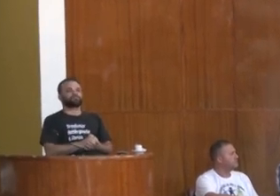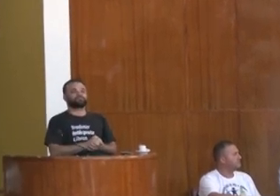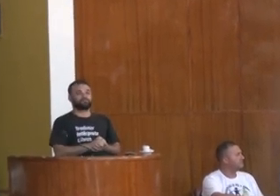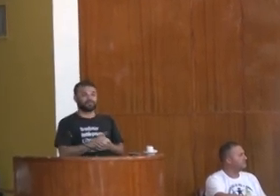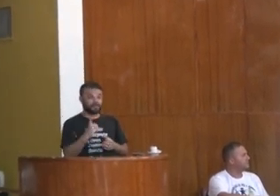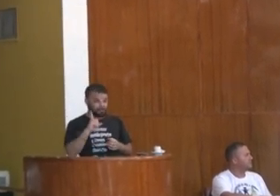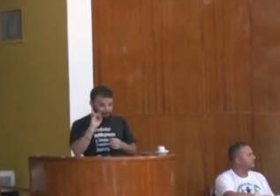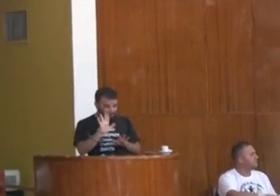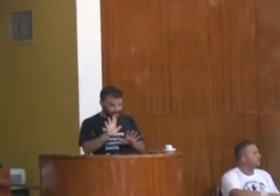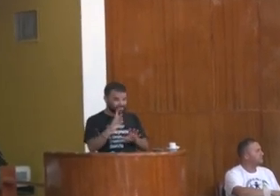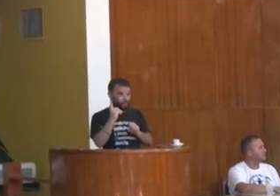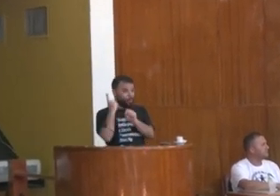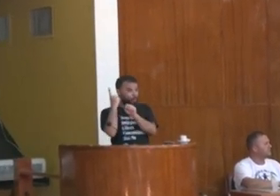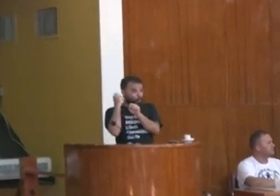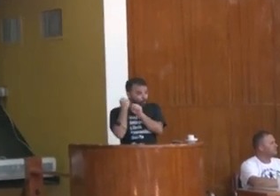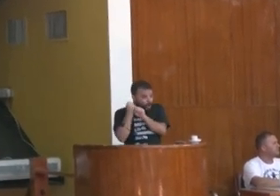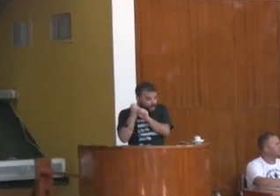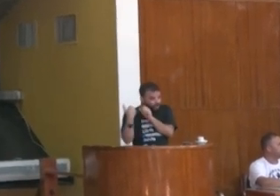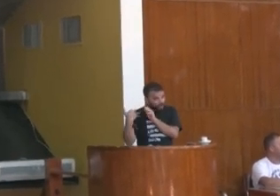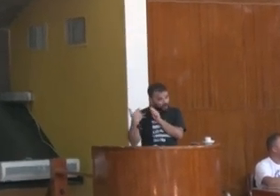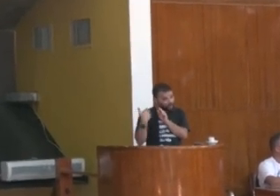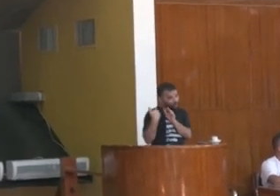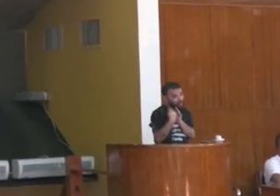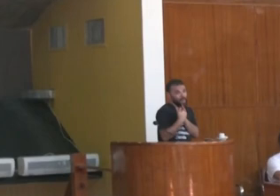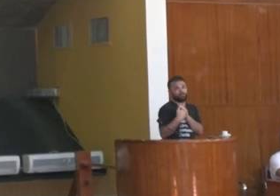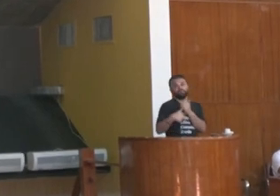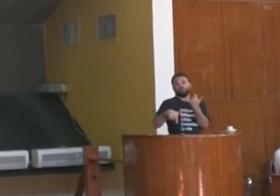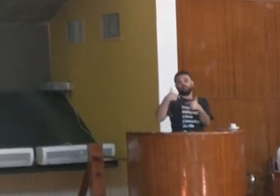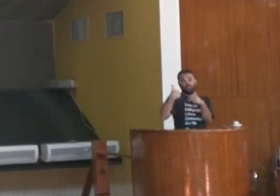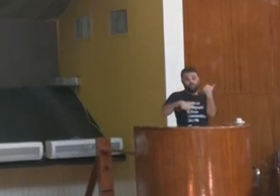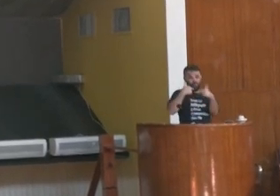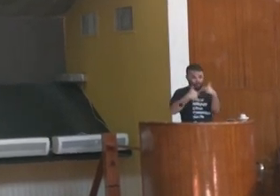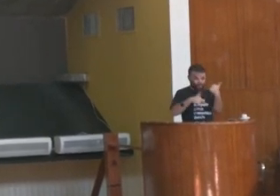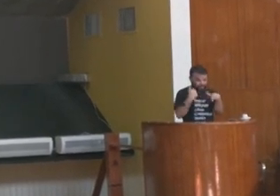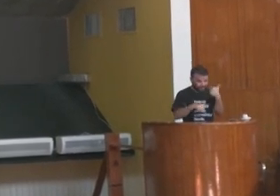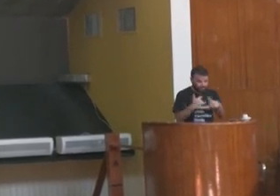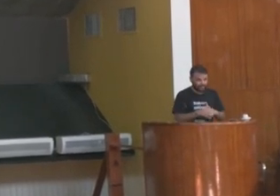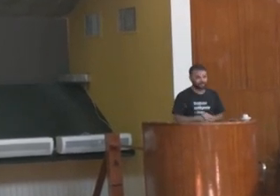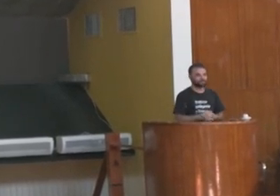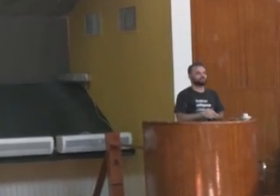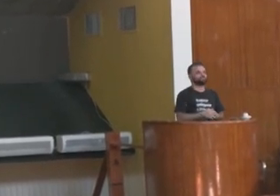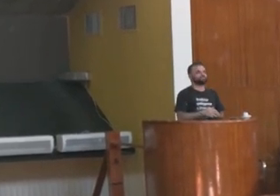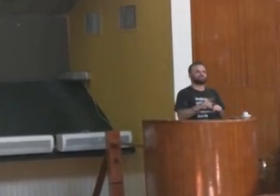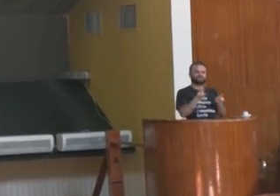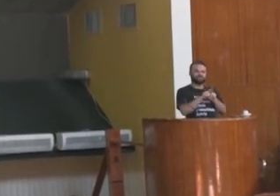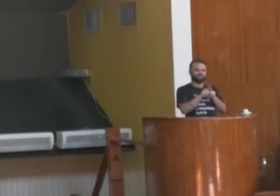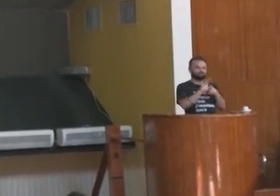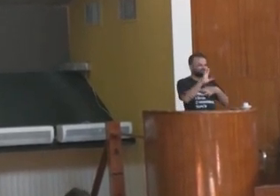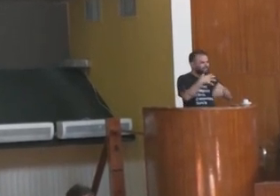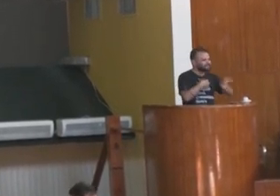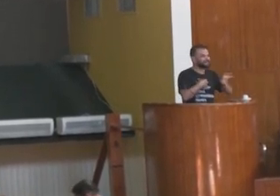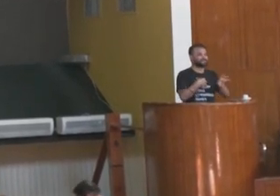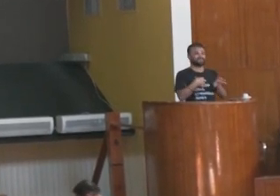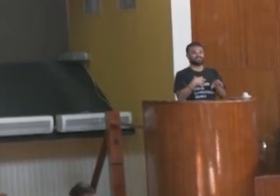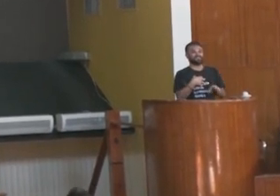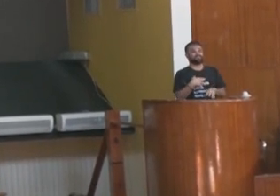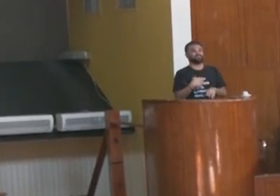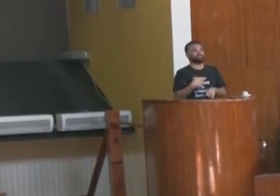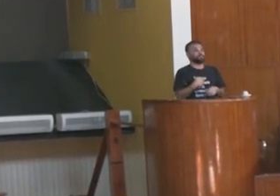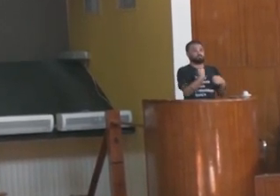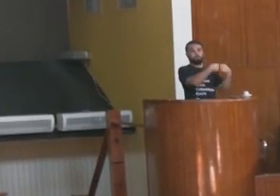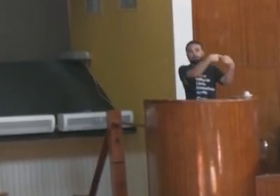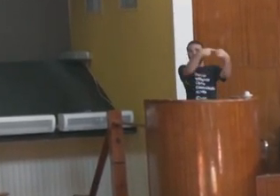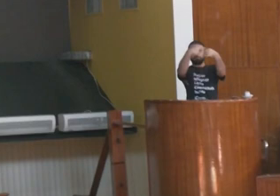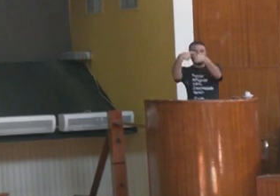muito trabalho, monitoramento, entendimento do que acontece na nossa rede. São 92 municípios, 1.232 escolas,